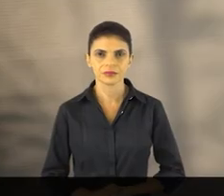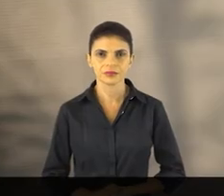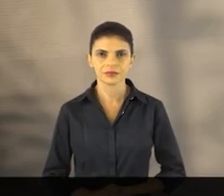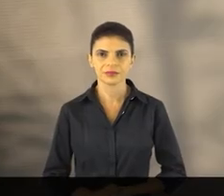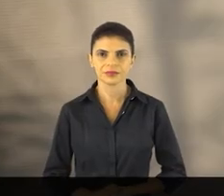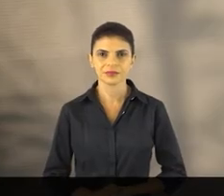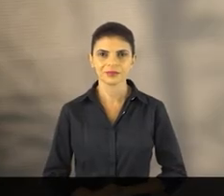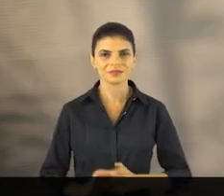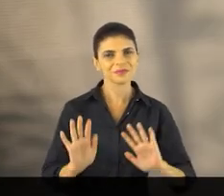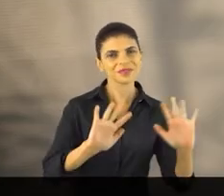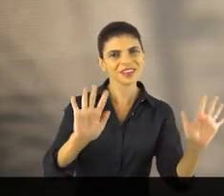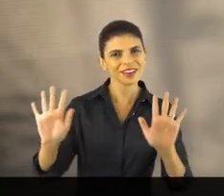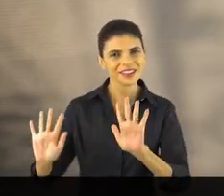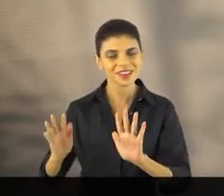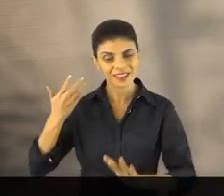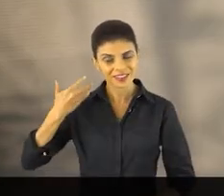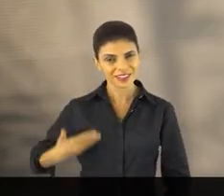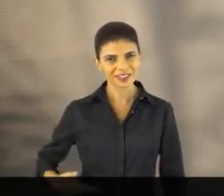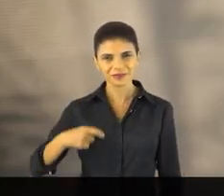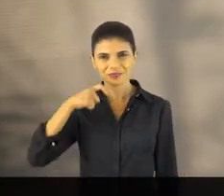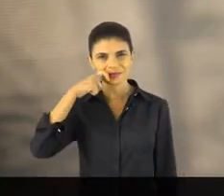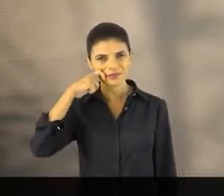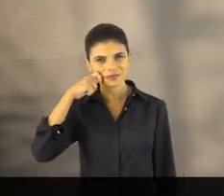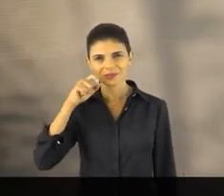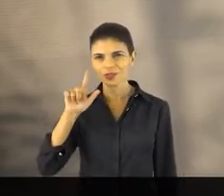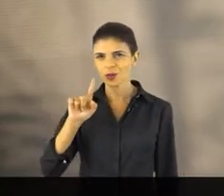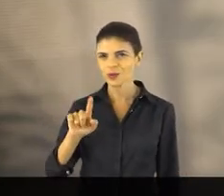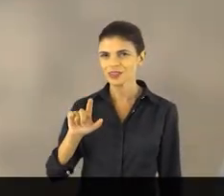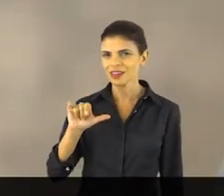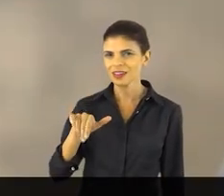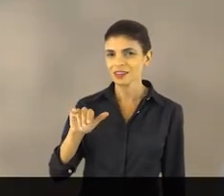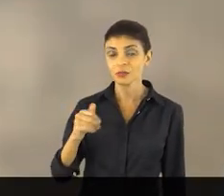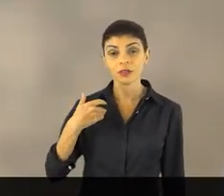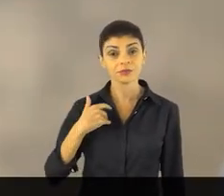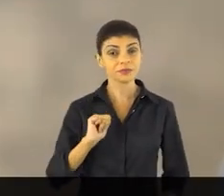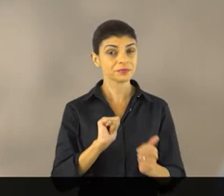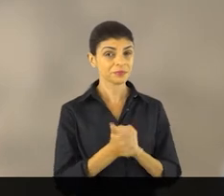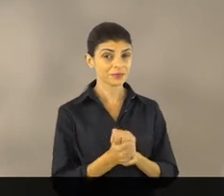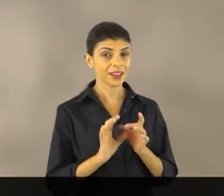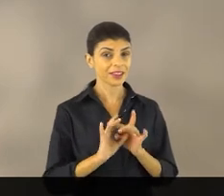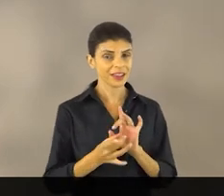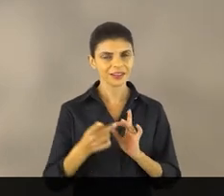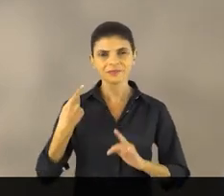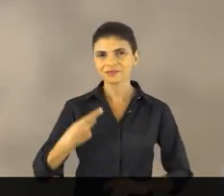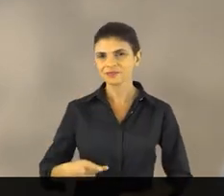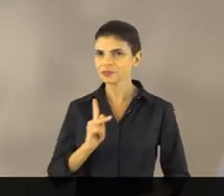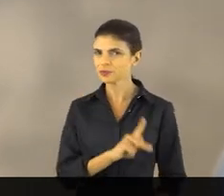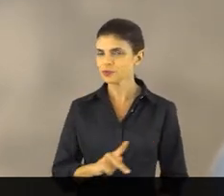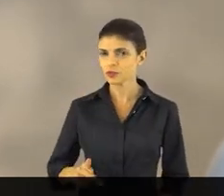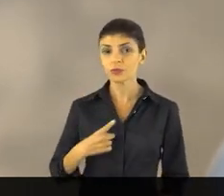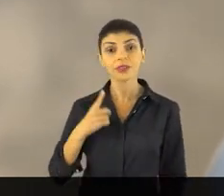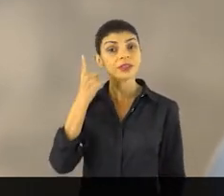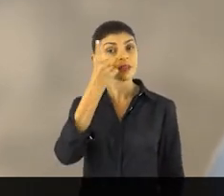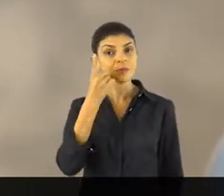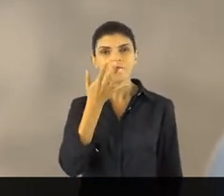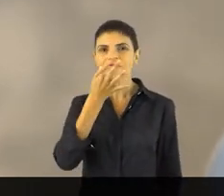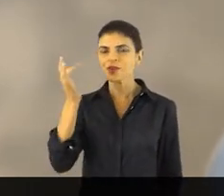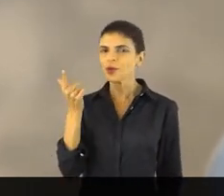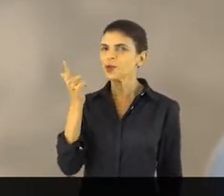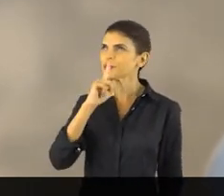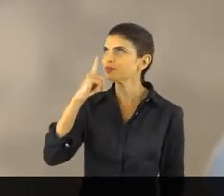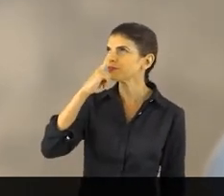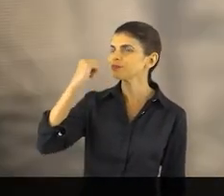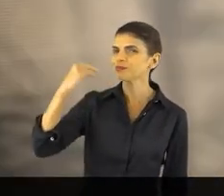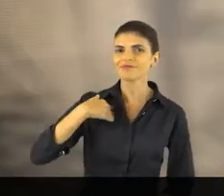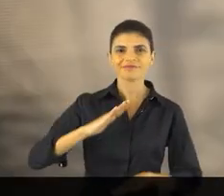oi oi pessoal São Luís Lima atleta Olímpico professor por obra de Deus estou deputado federal mas não